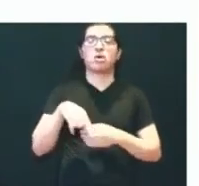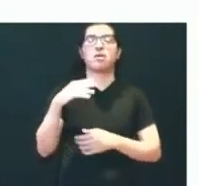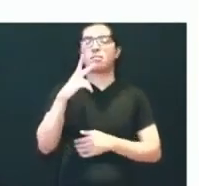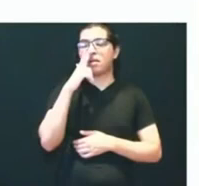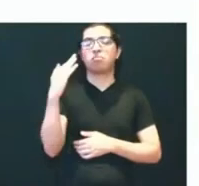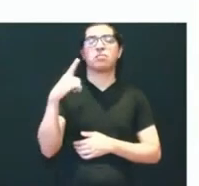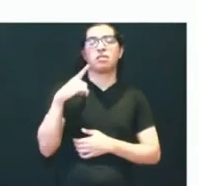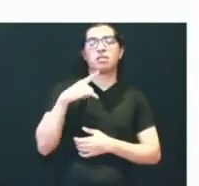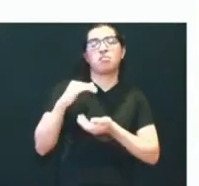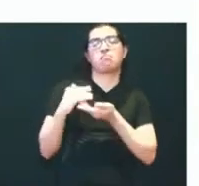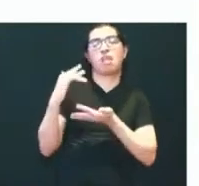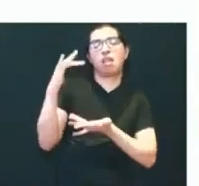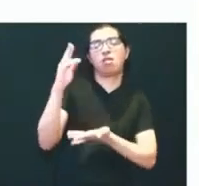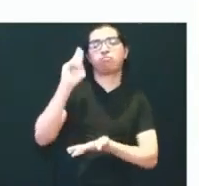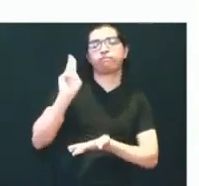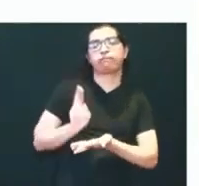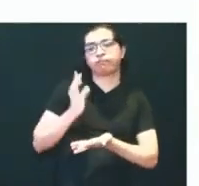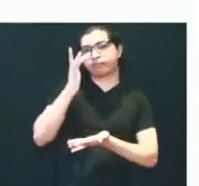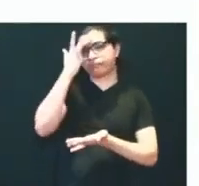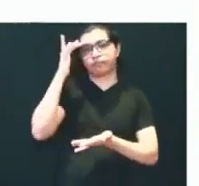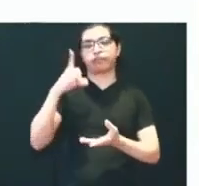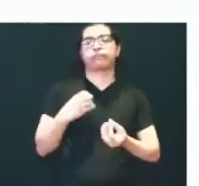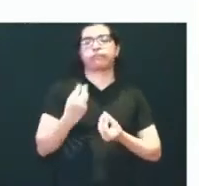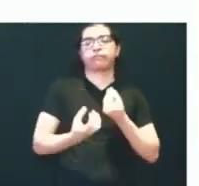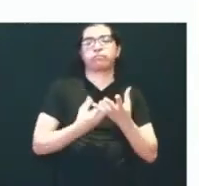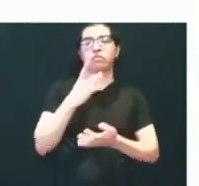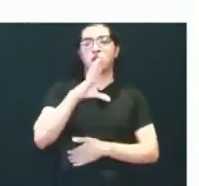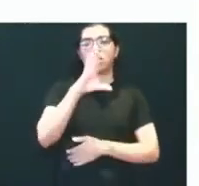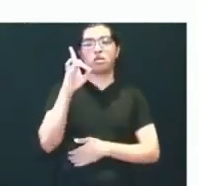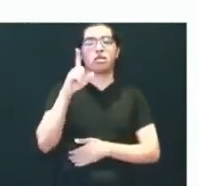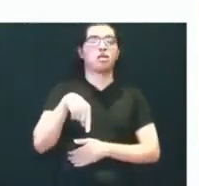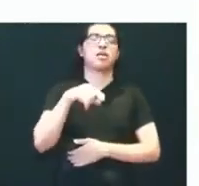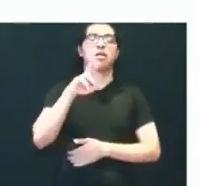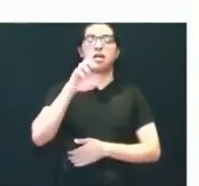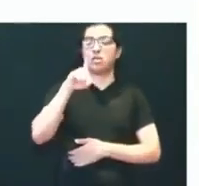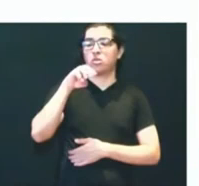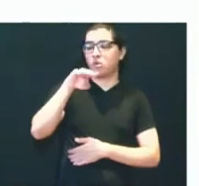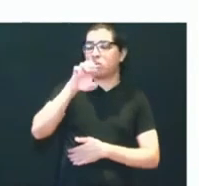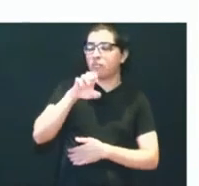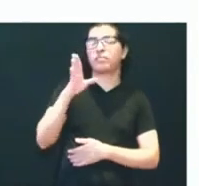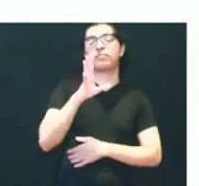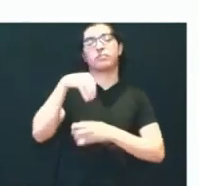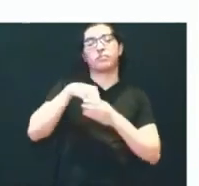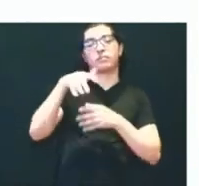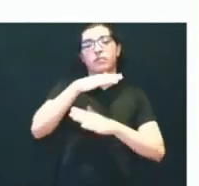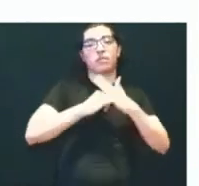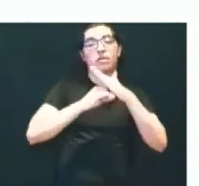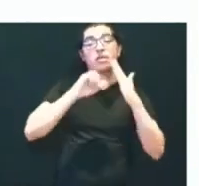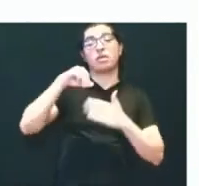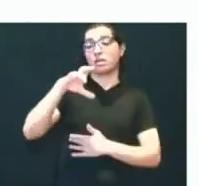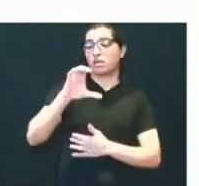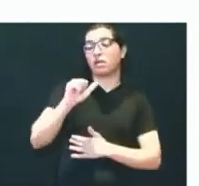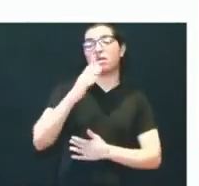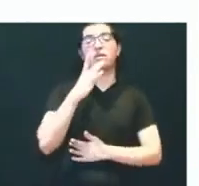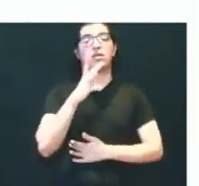de doadores de medula óssea, que no Brasil é coordenado pelo Redome no INCA. Esse paciente, esse